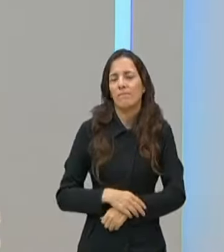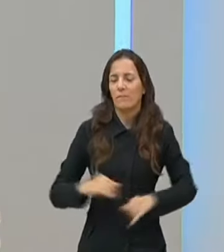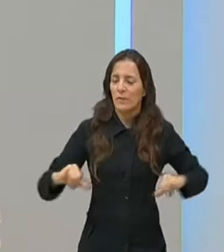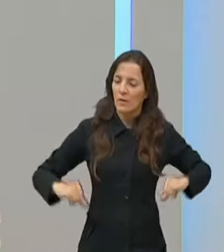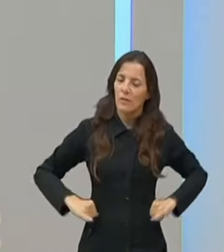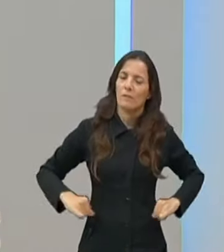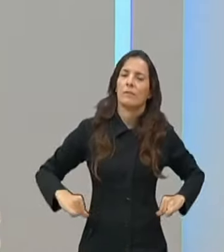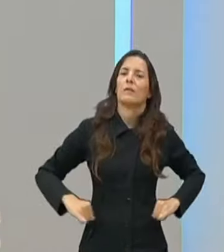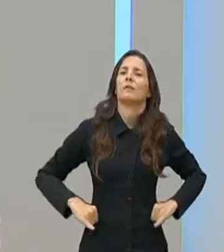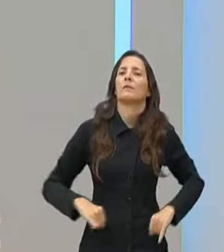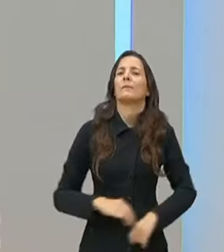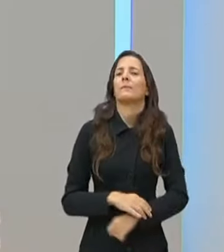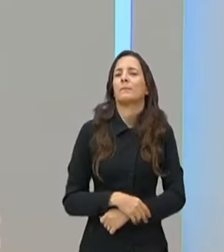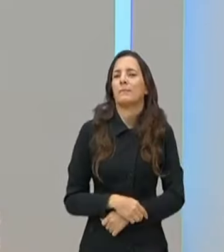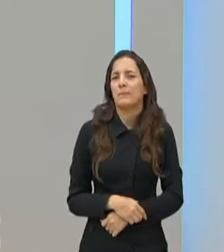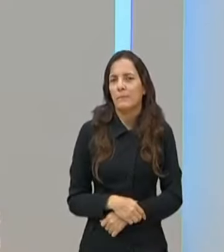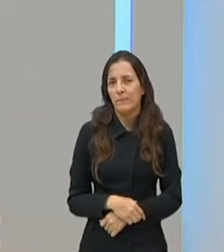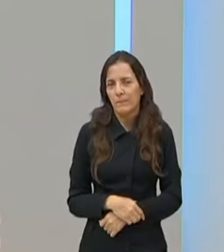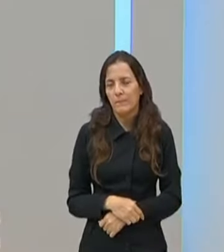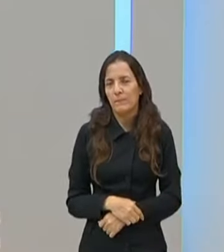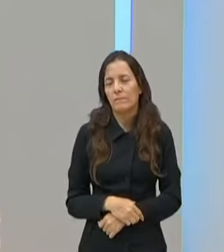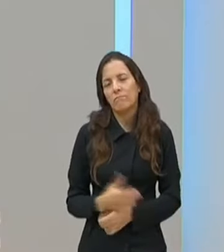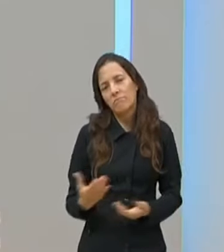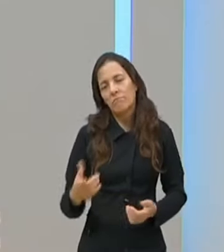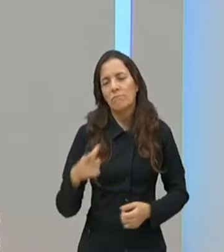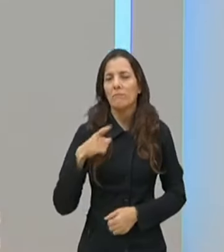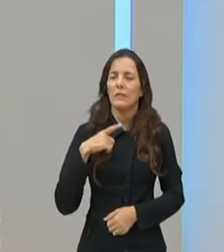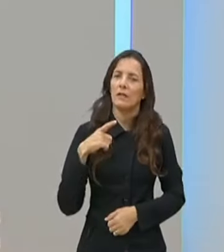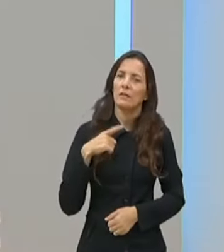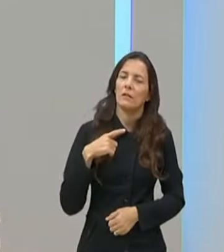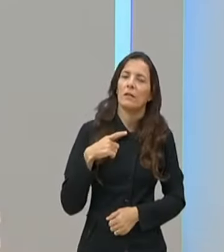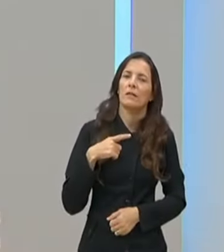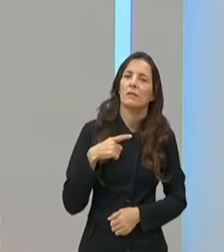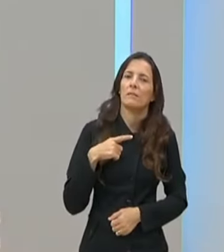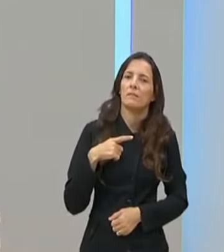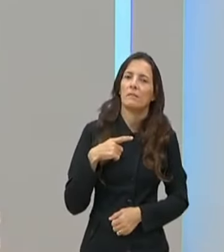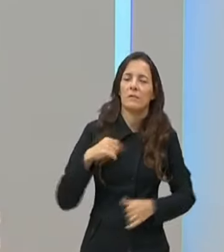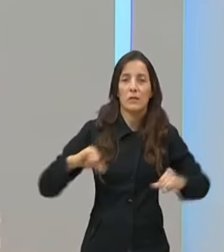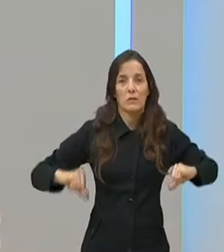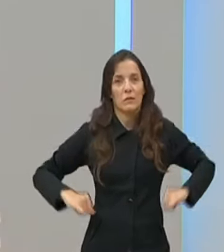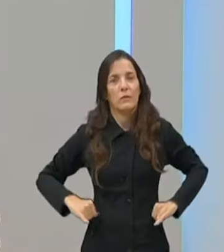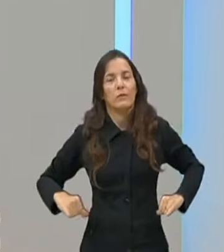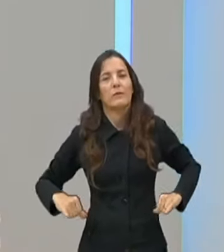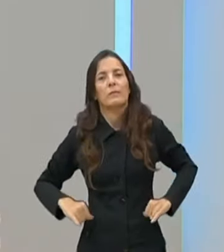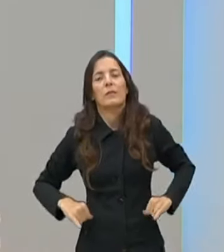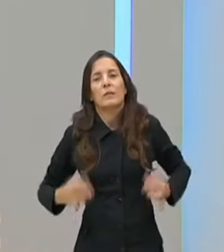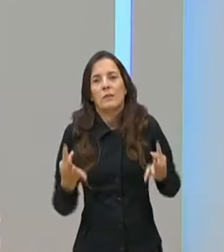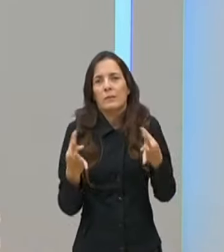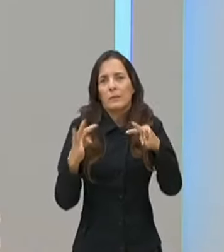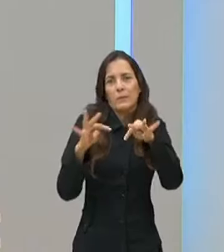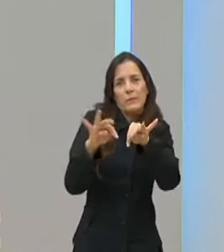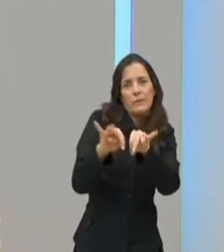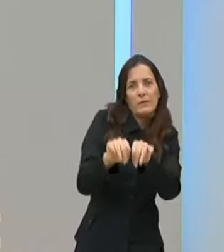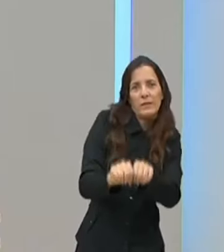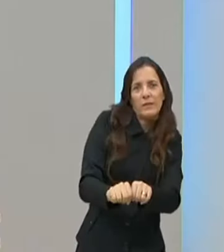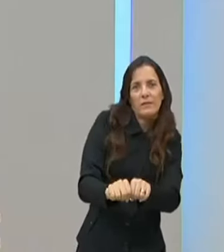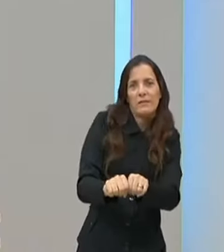Alguns aqui e outros, quando estivermos na glória, Deus dará fim